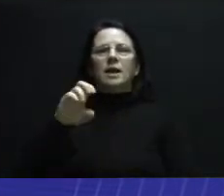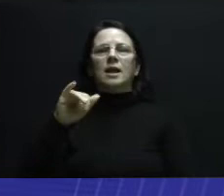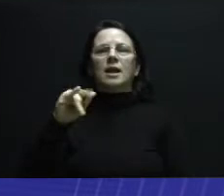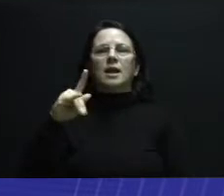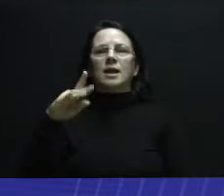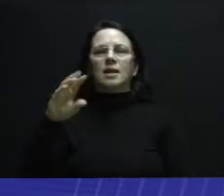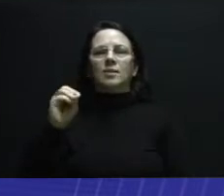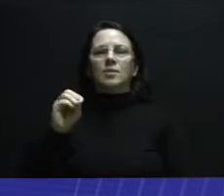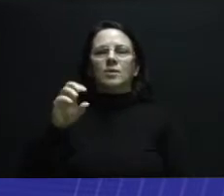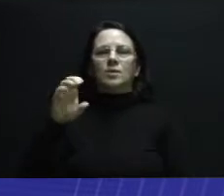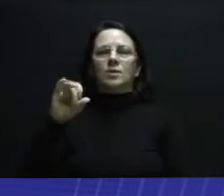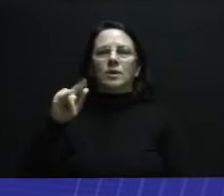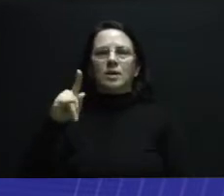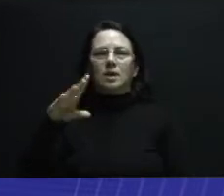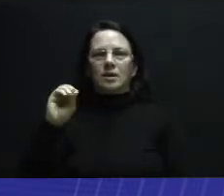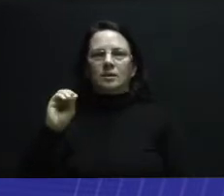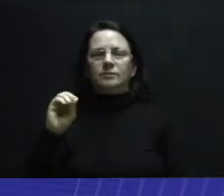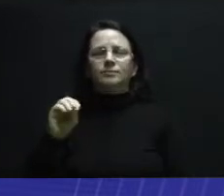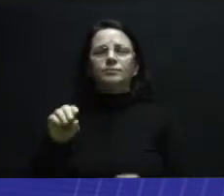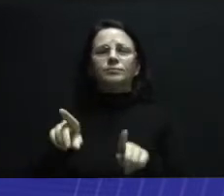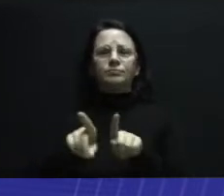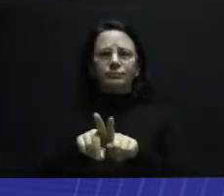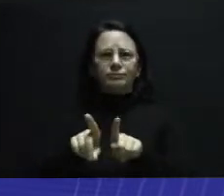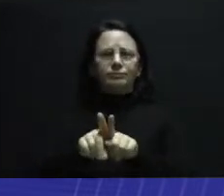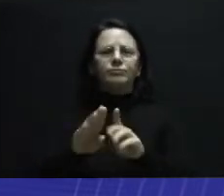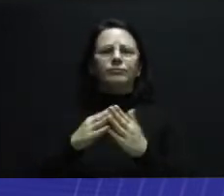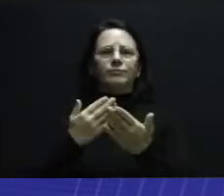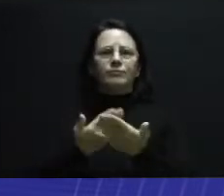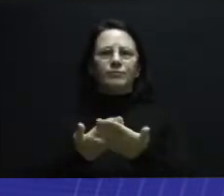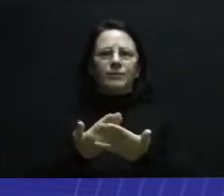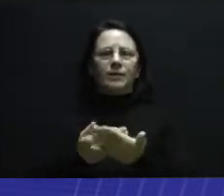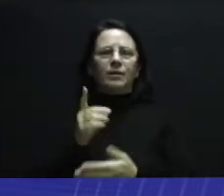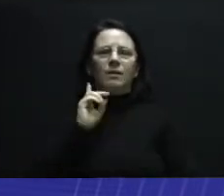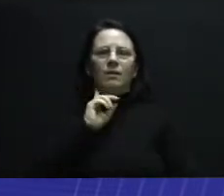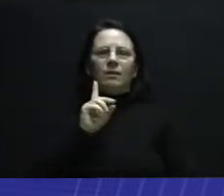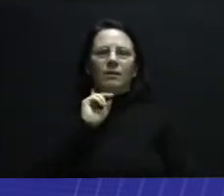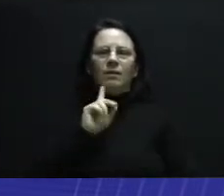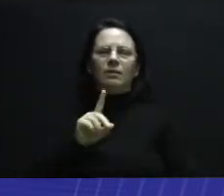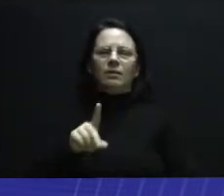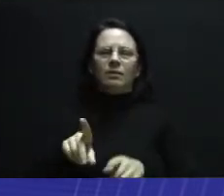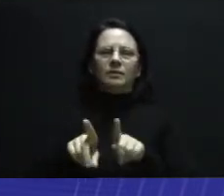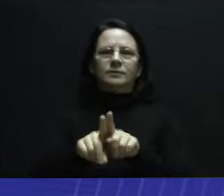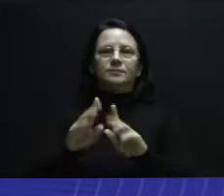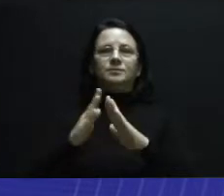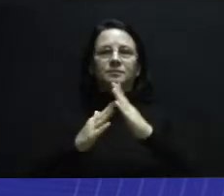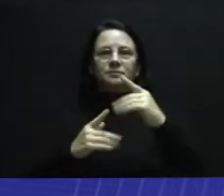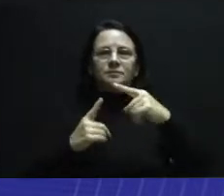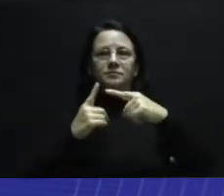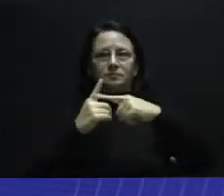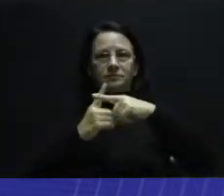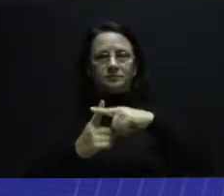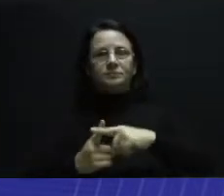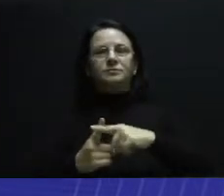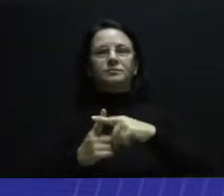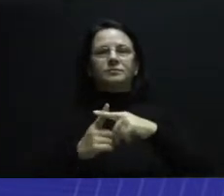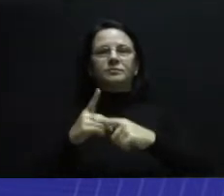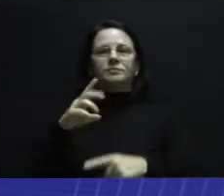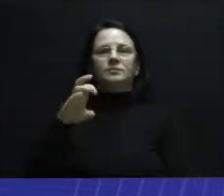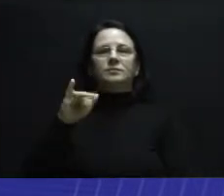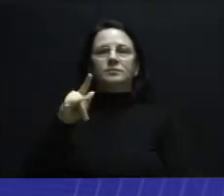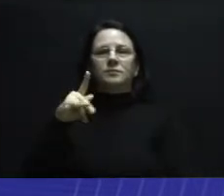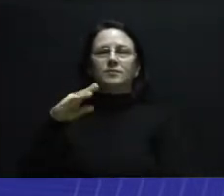em Belo Horizonte, Minas Gerais. Foi pároco da paróquia São João Batista, em Jaciguá, Espírito